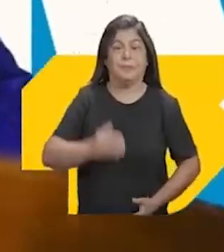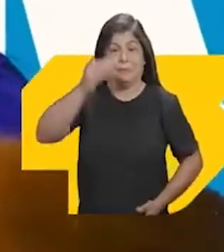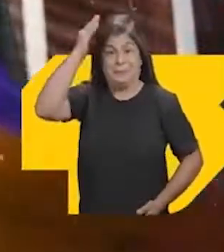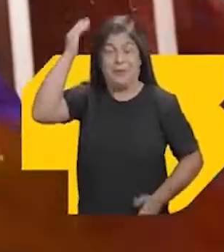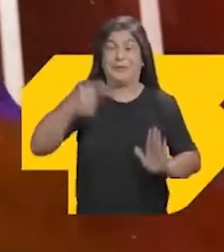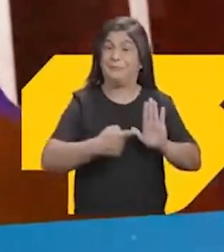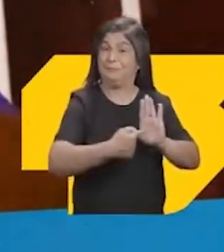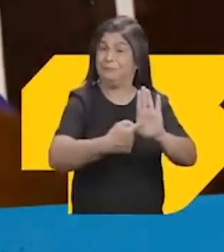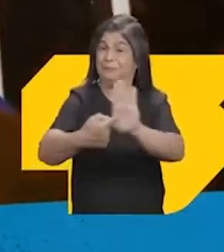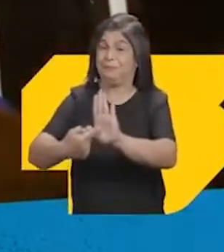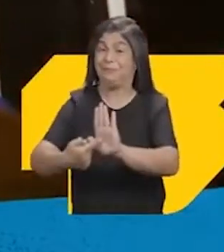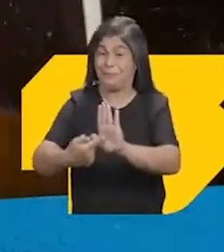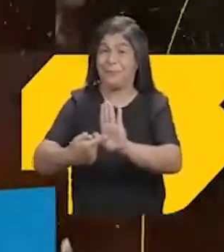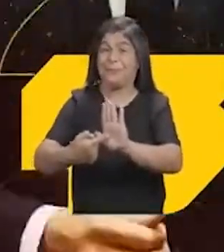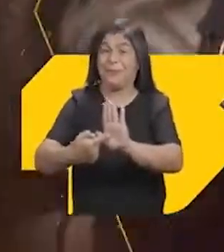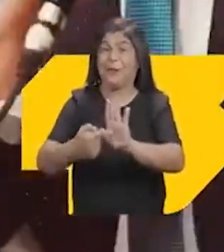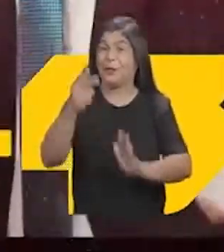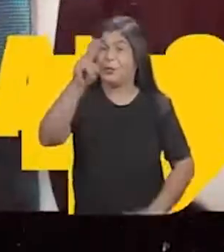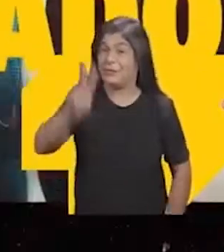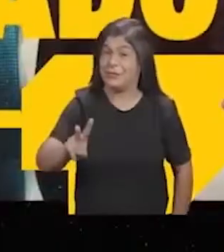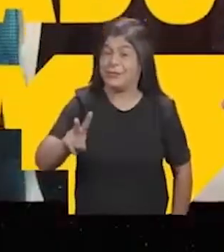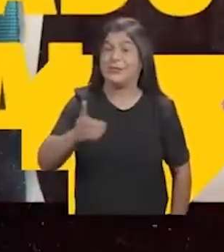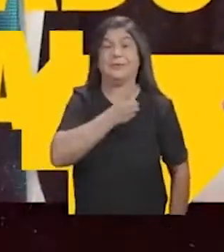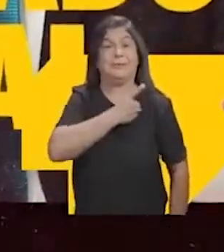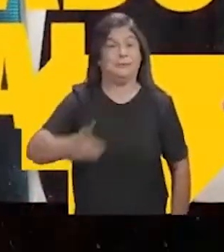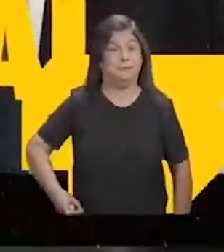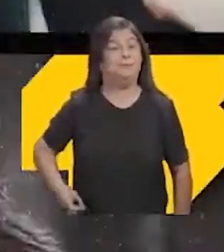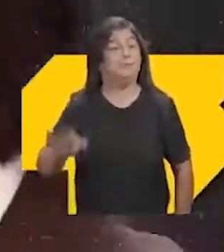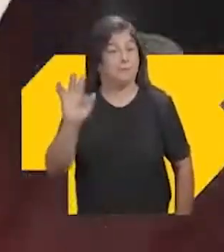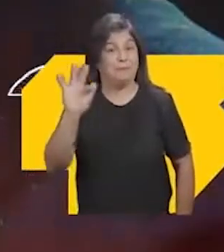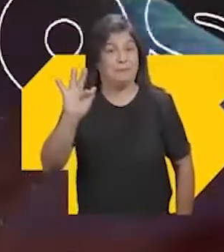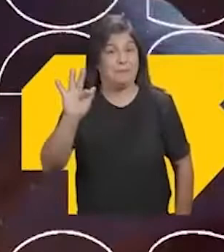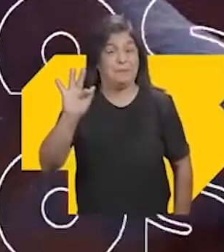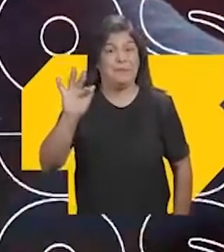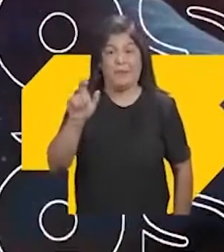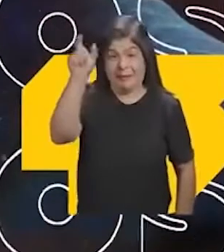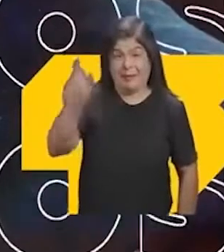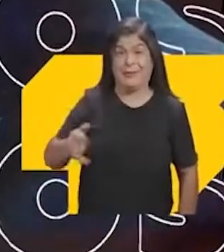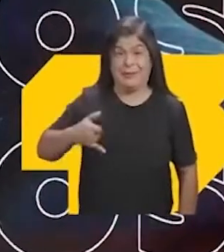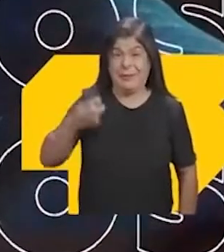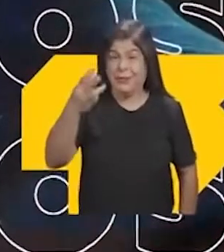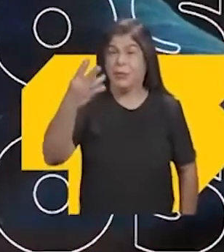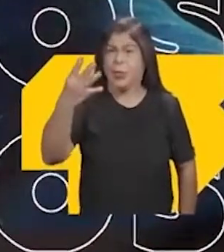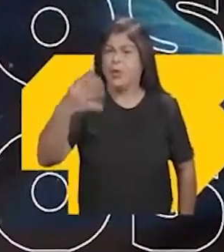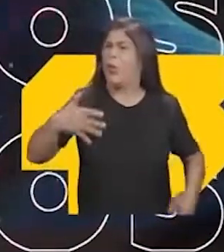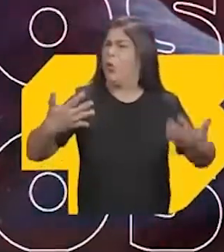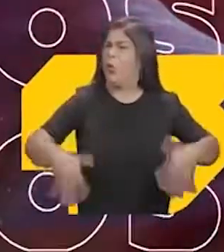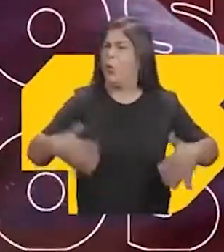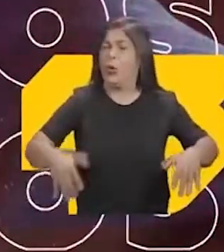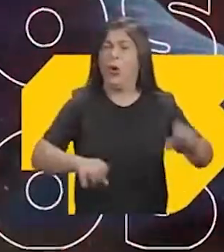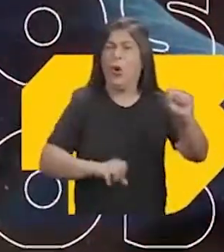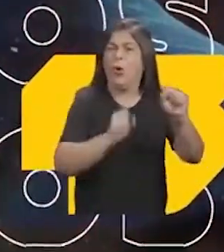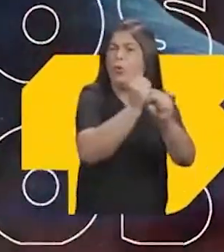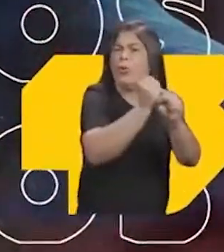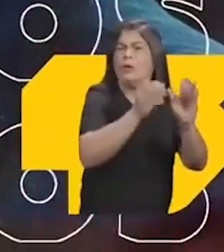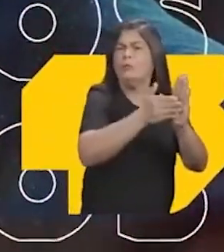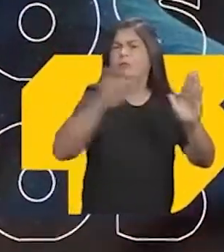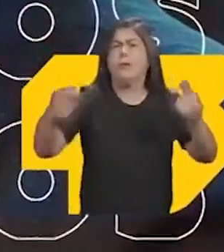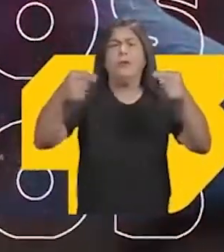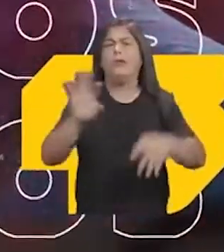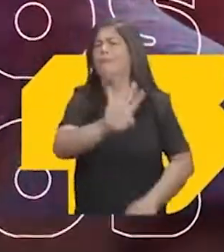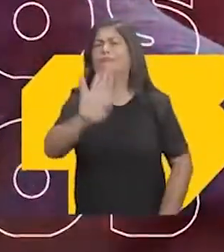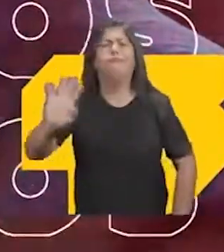venceu. Esse é Pedro Cunha Lima, duas vezes deputado federal. Um cara com 34 anos que fez em 8 anos o que